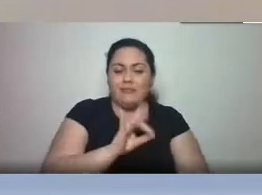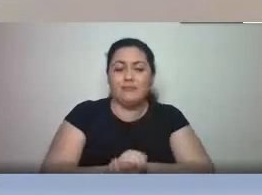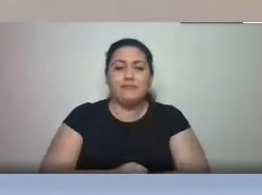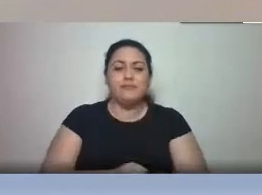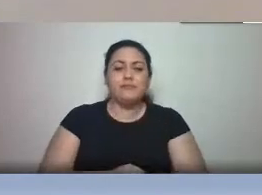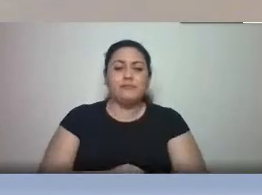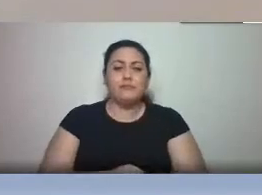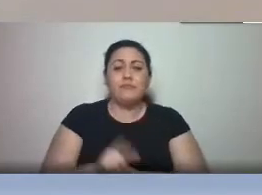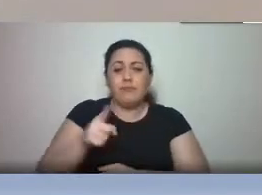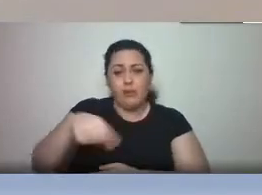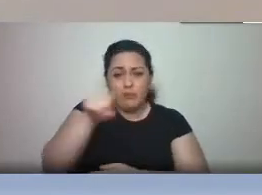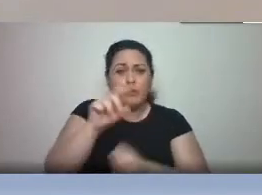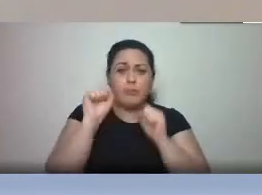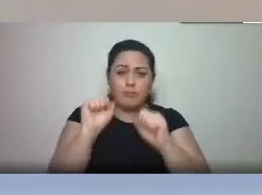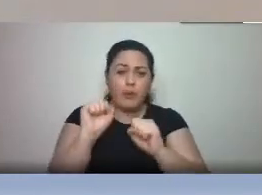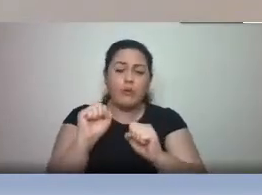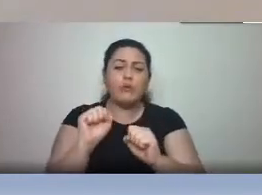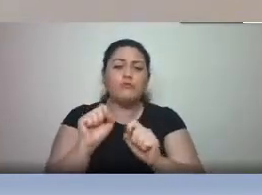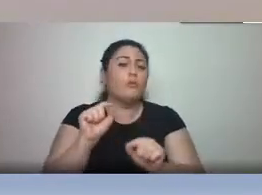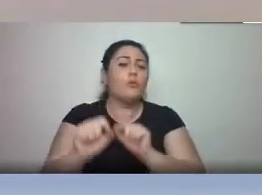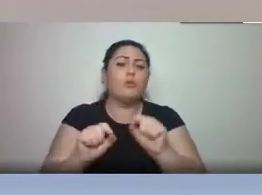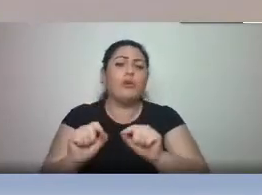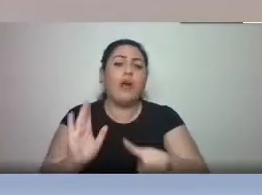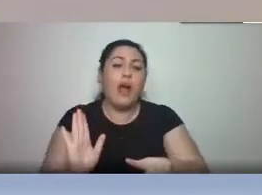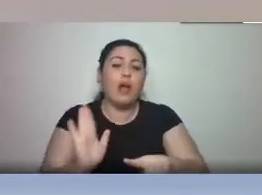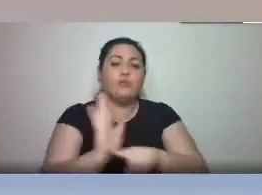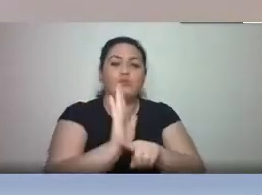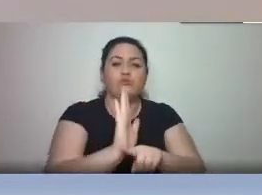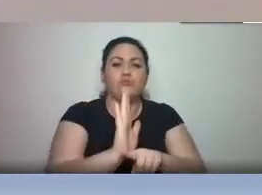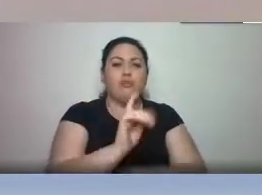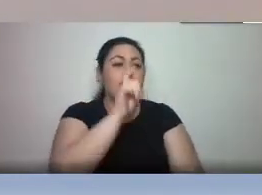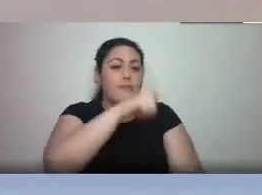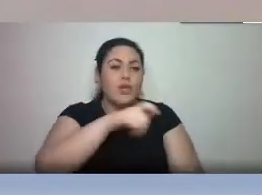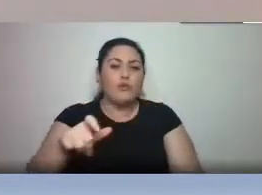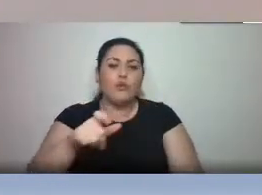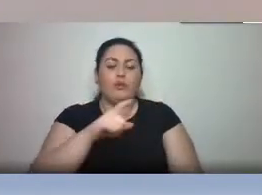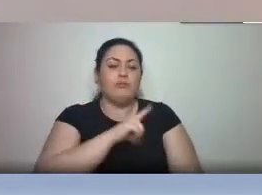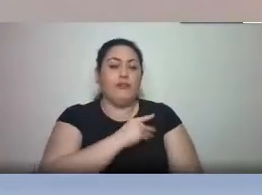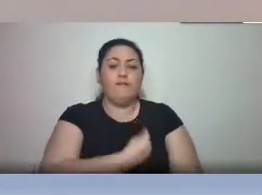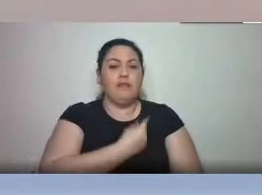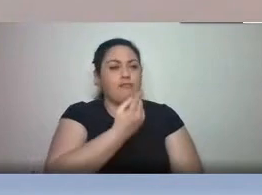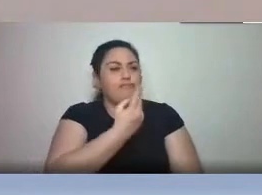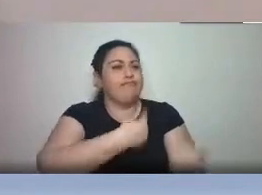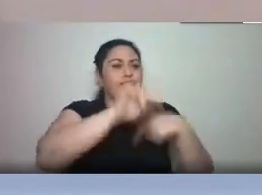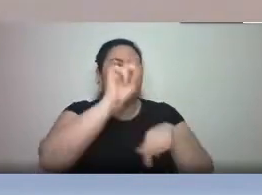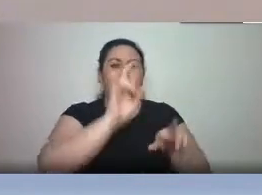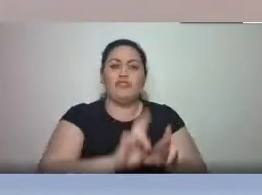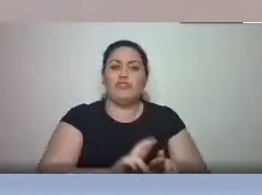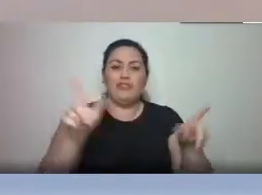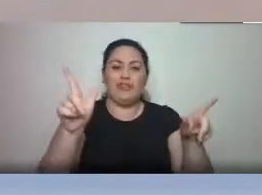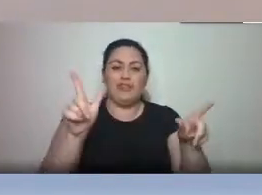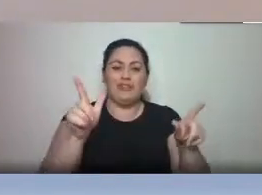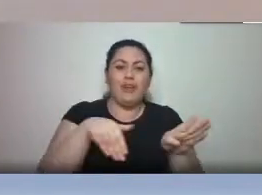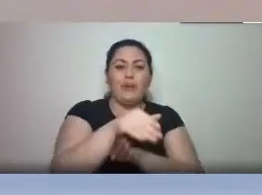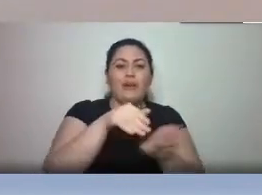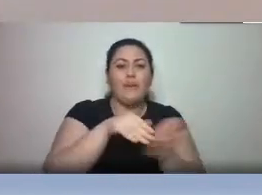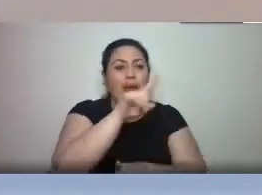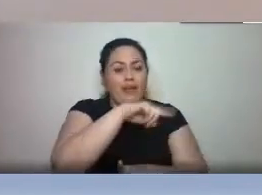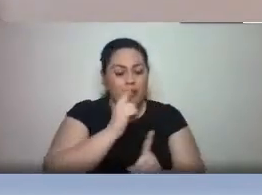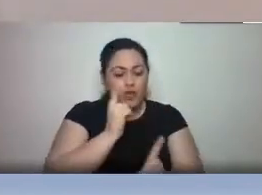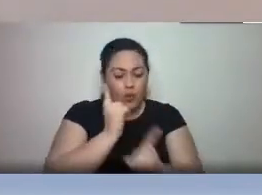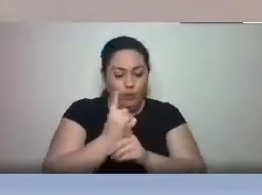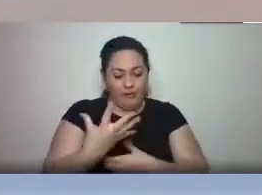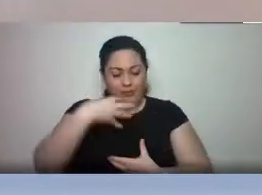sempre contribuir para fazer a diferença na vida das pessoas, auxiliando-as a encontrar recursos